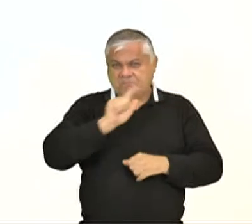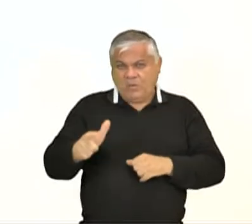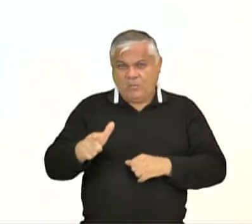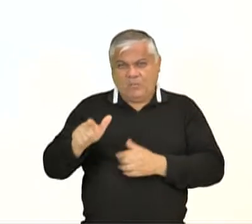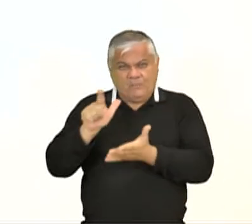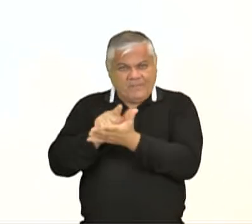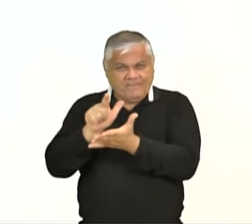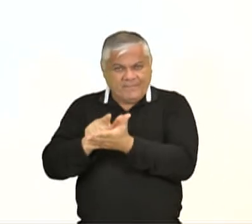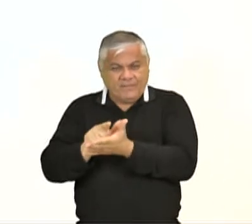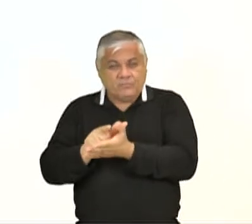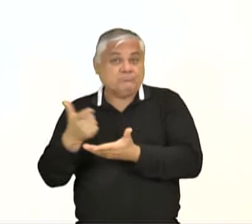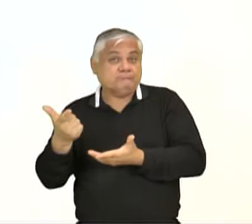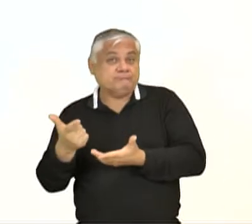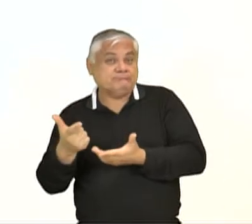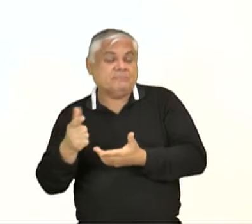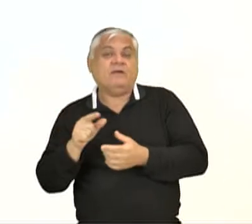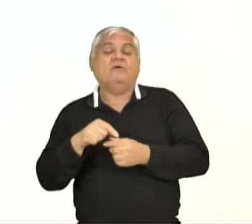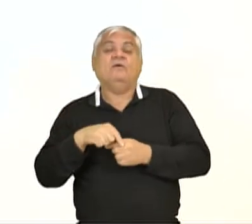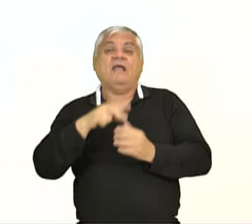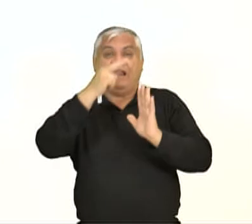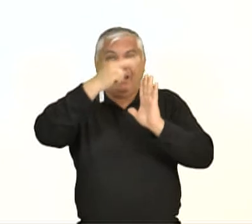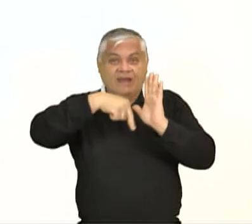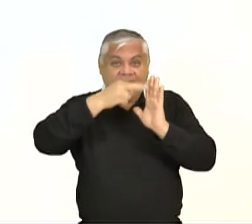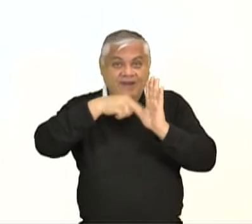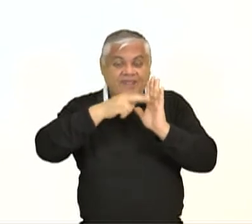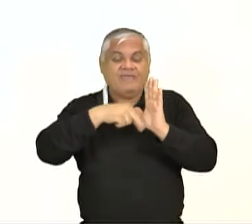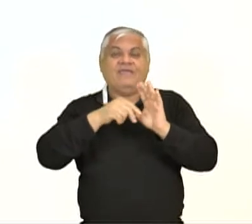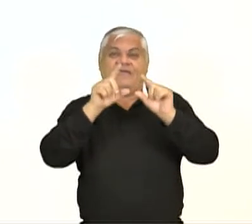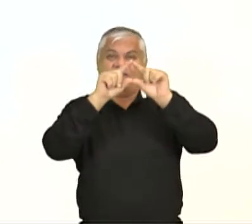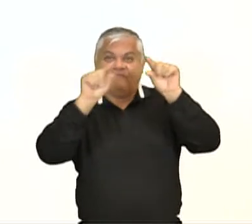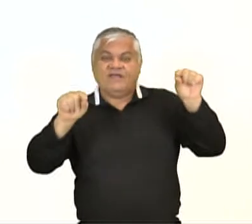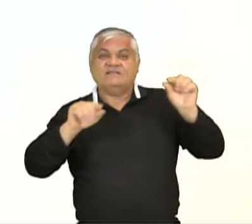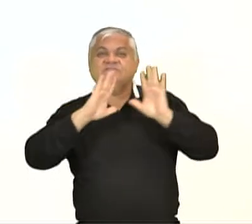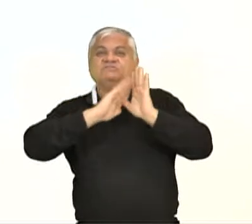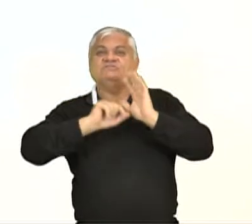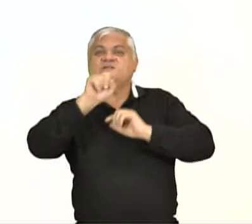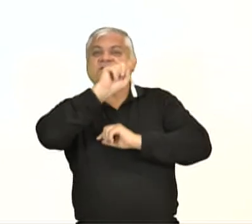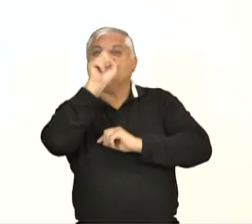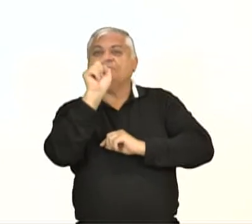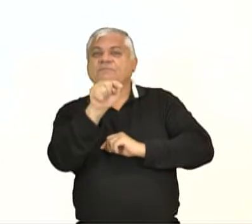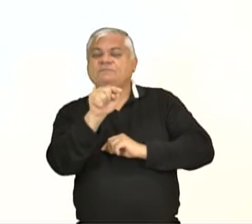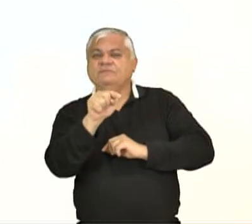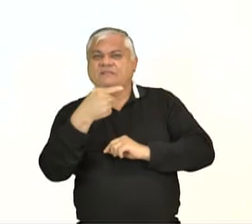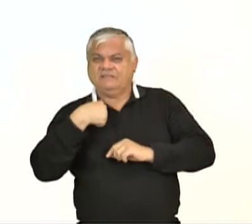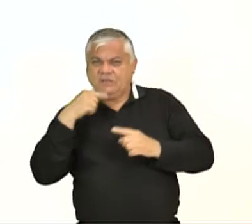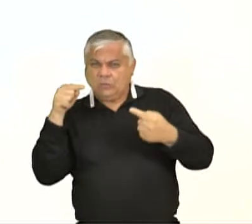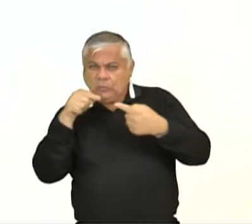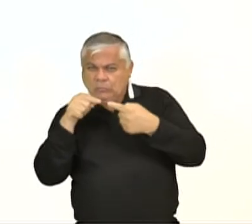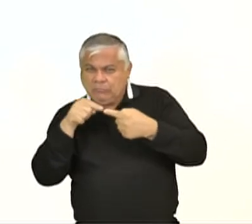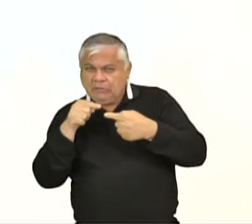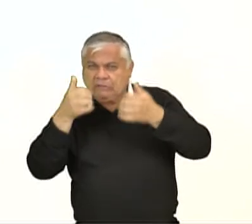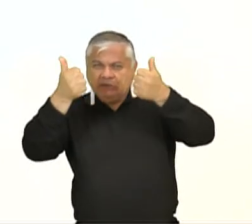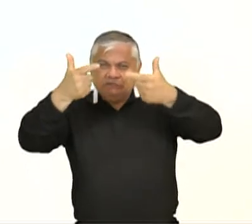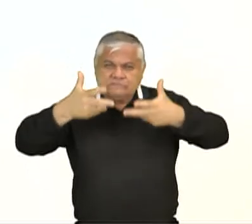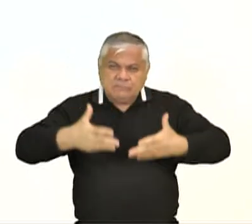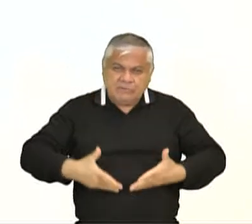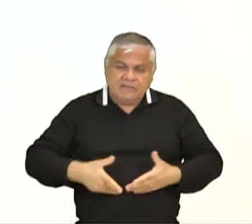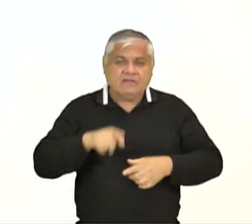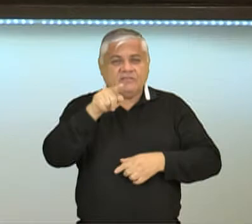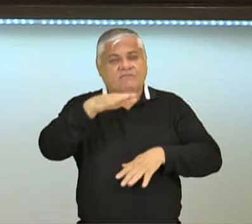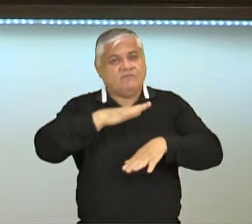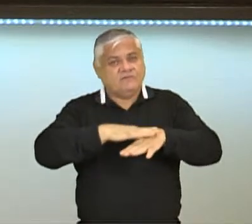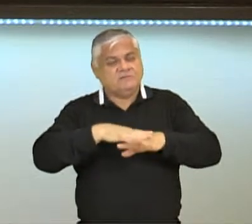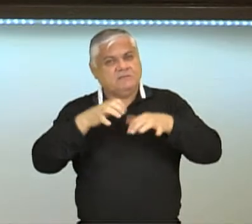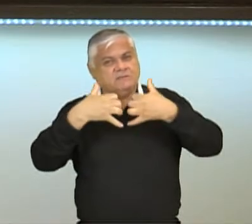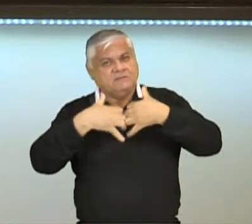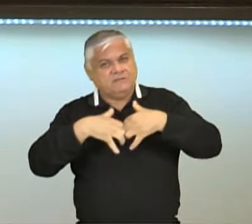frase retirando o ponto de interrogação. Ela teria o mesmo sentido? Explique. E aí, mais um tempo para